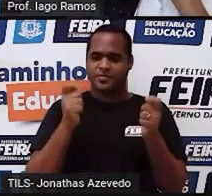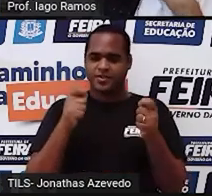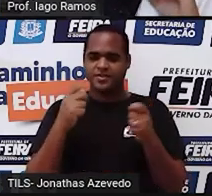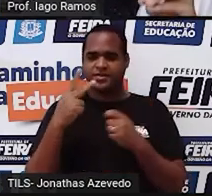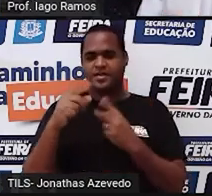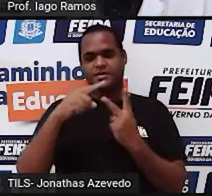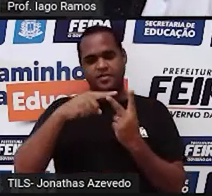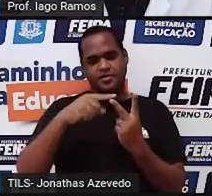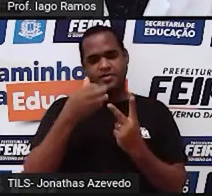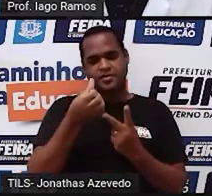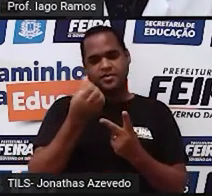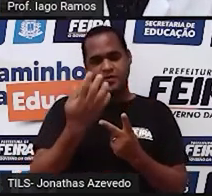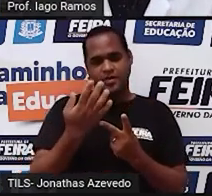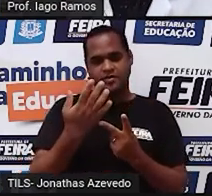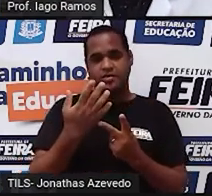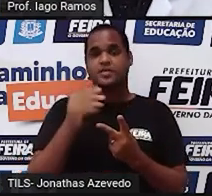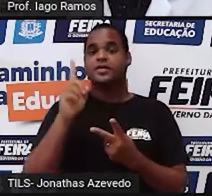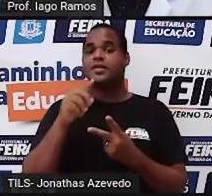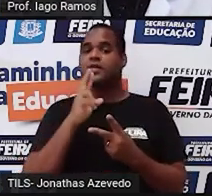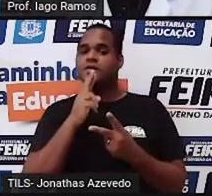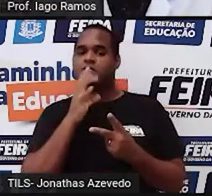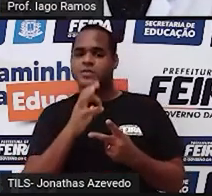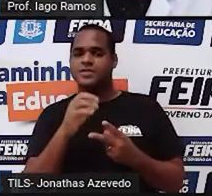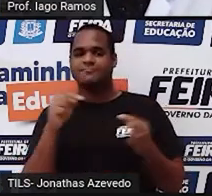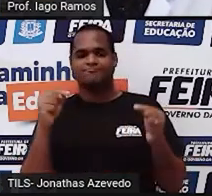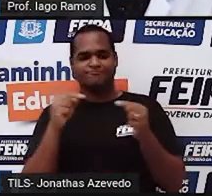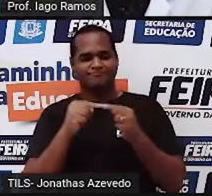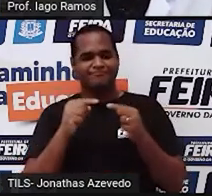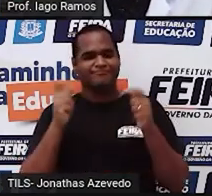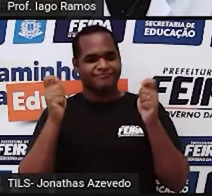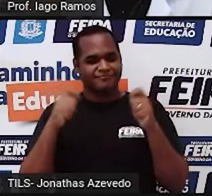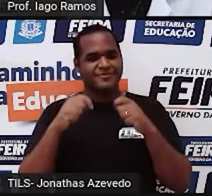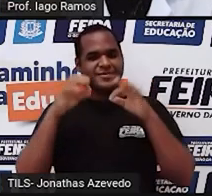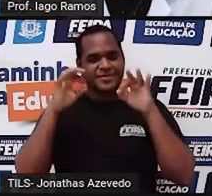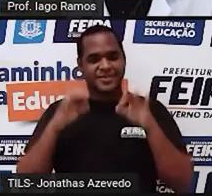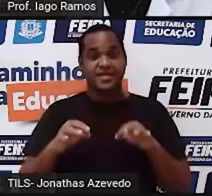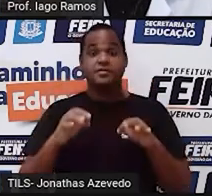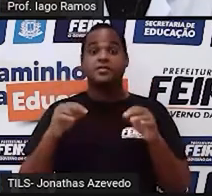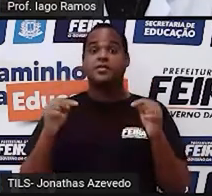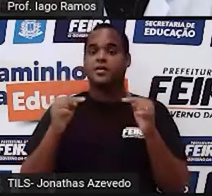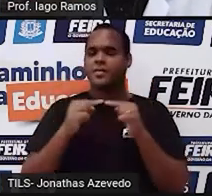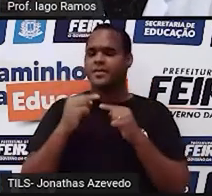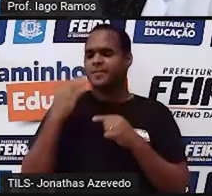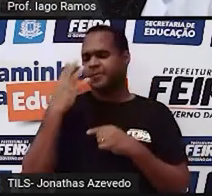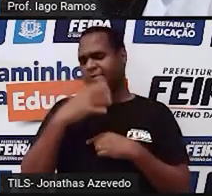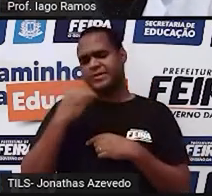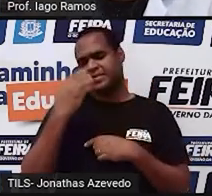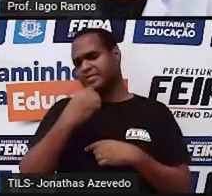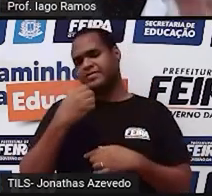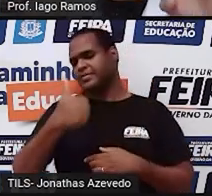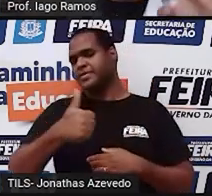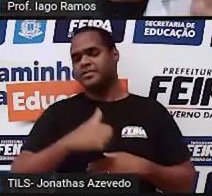fizer a raiz quadrada dele O resultado é exato é um número natural bonitinho